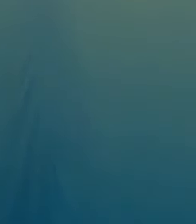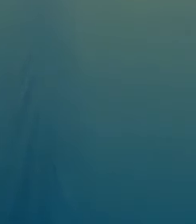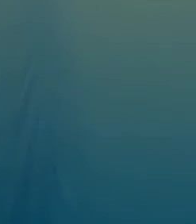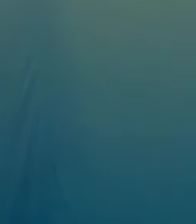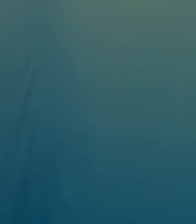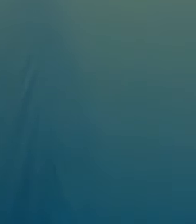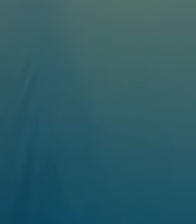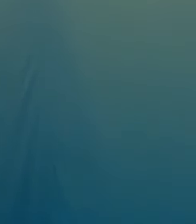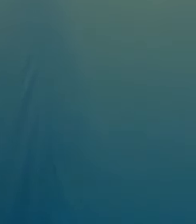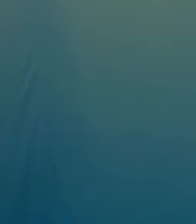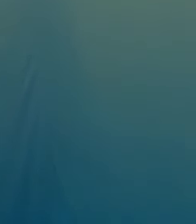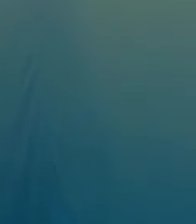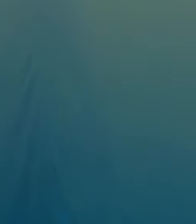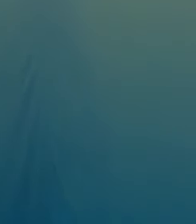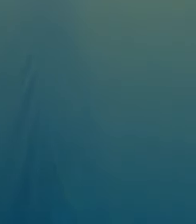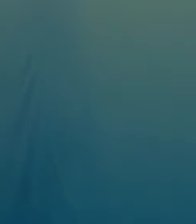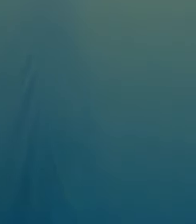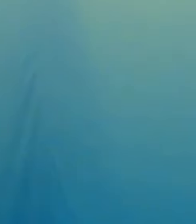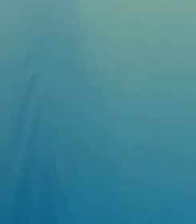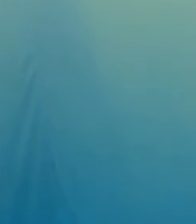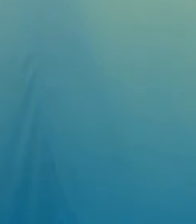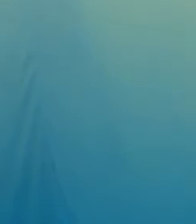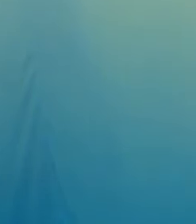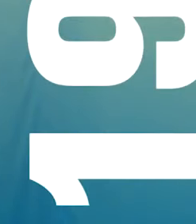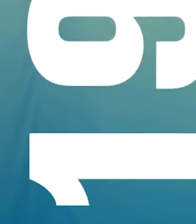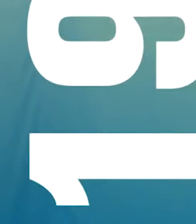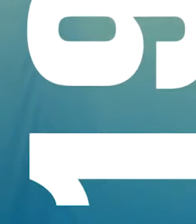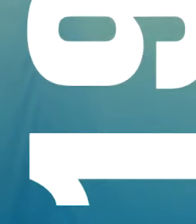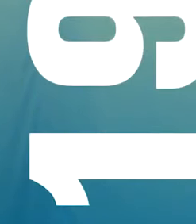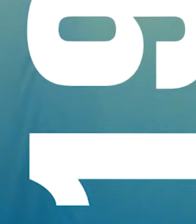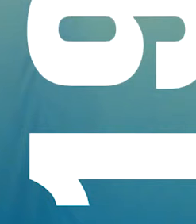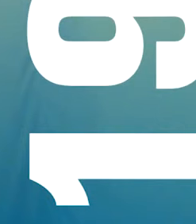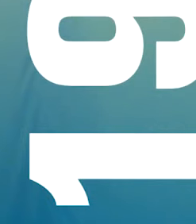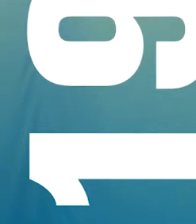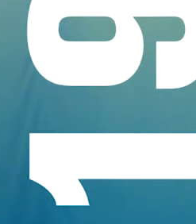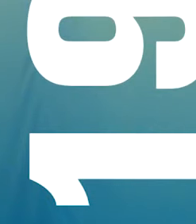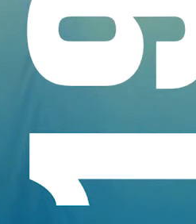lugar. Colégio Batista Getsemane, desde